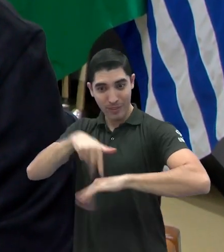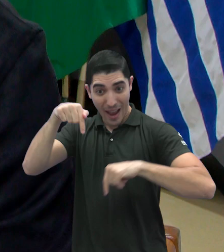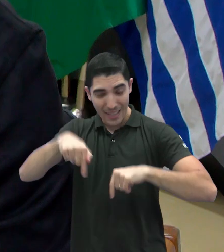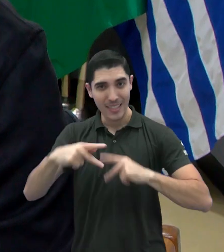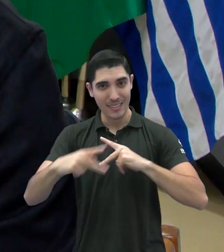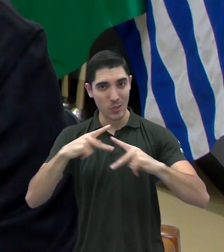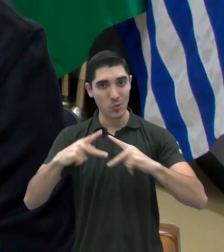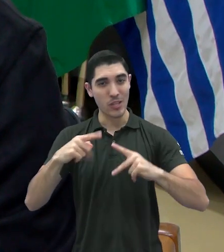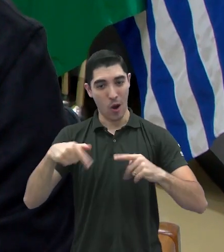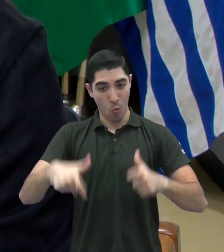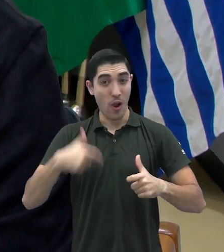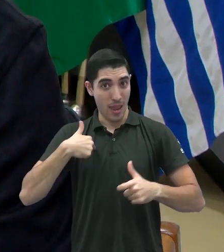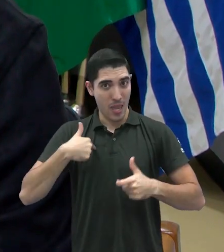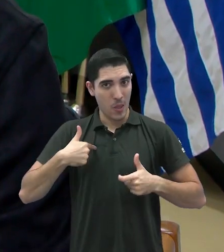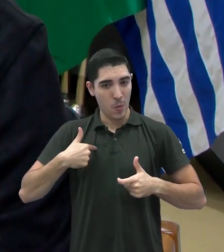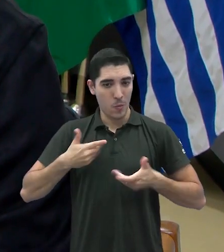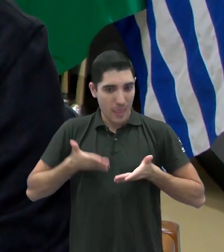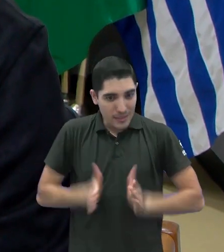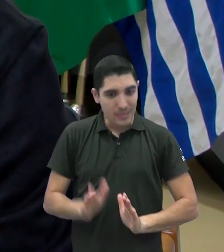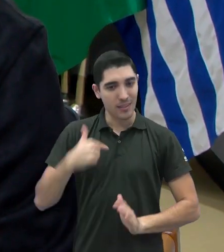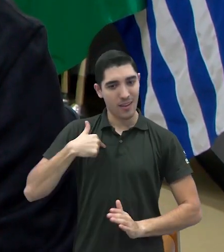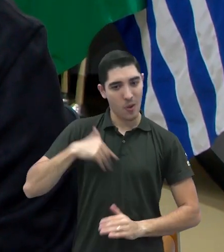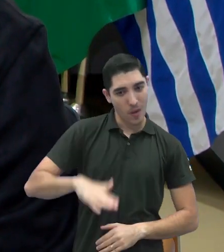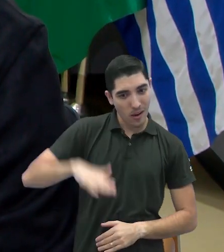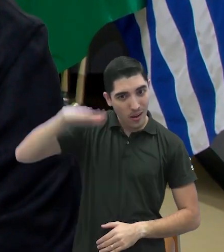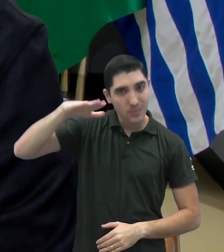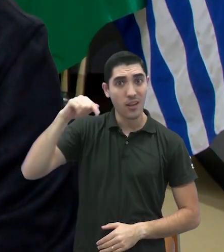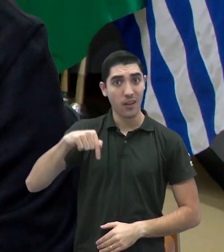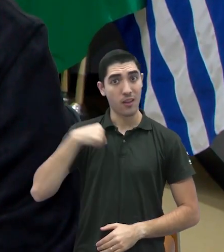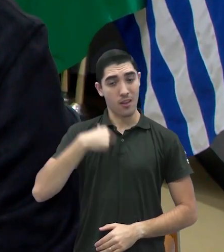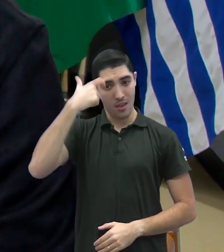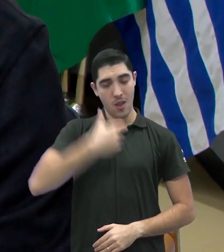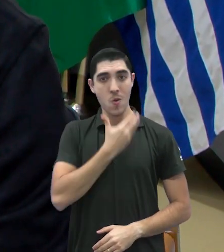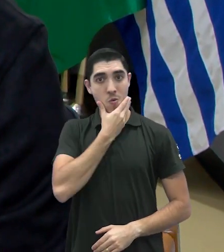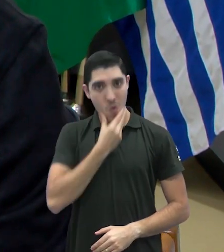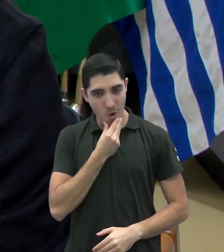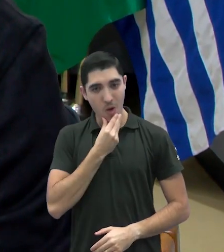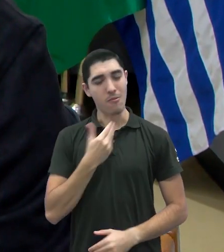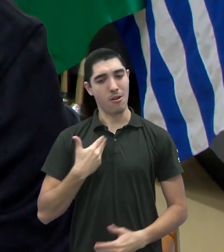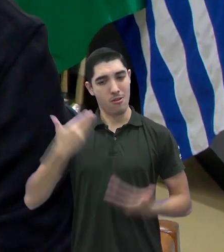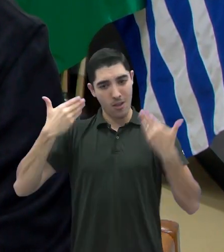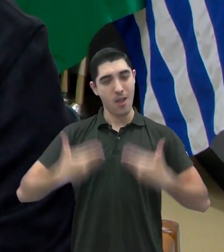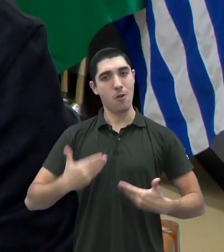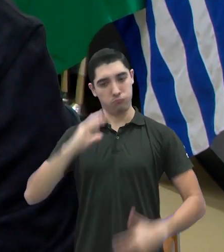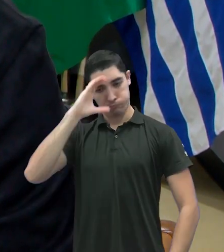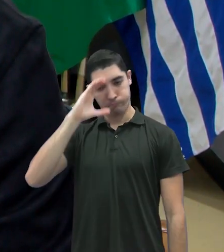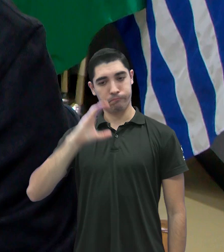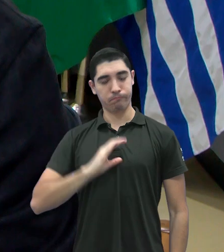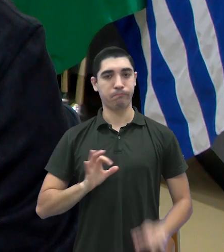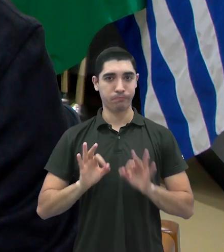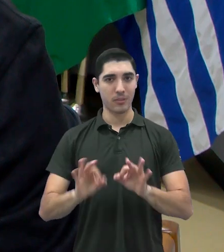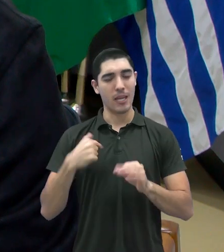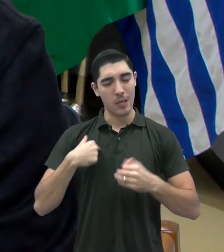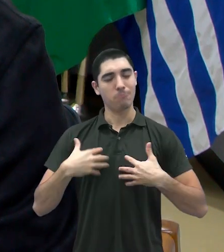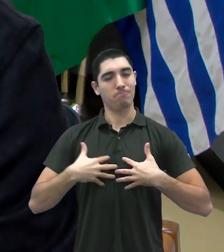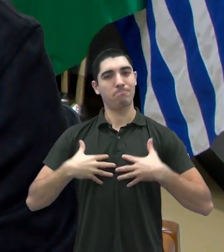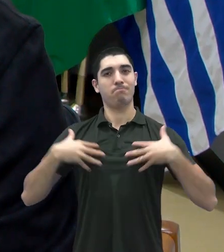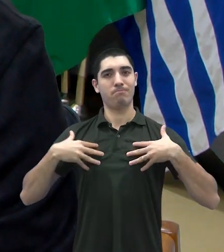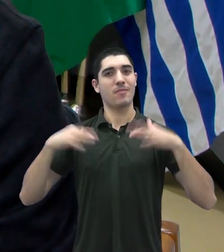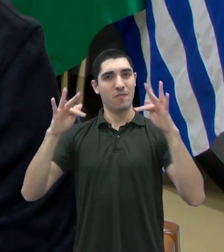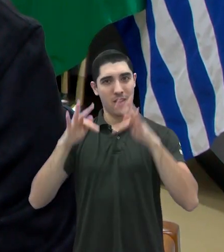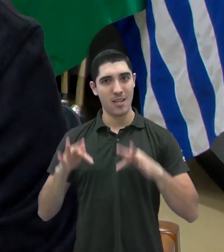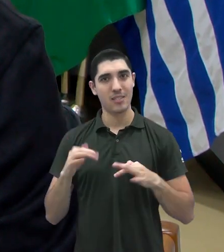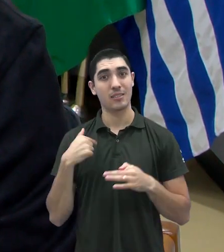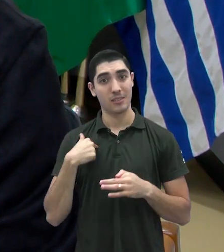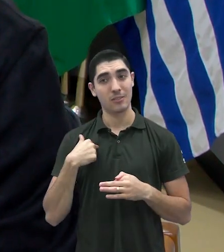muito gratificante na cidade onde eu cresci, onde eu me tornei um homem, me tornei um grande cidadão. Então é gratificante